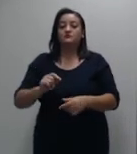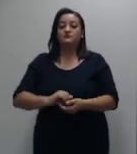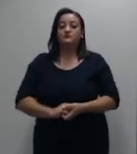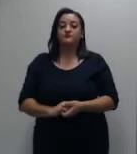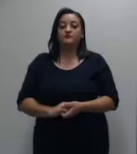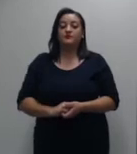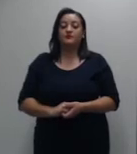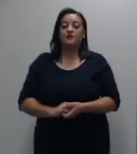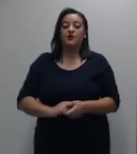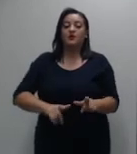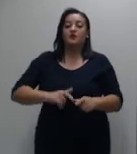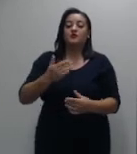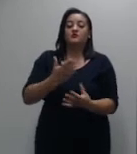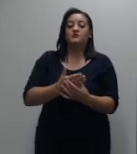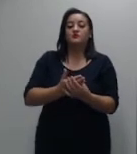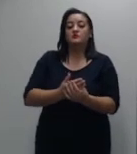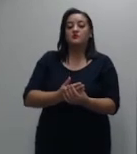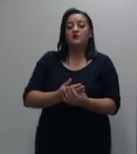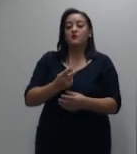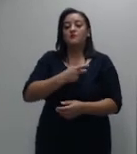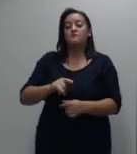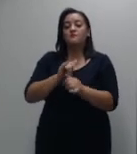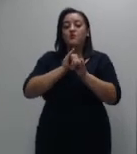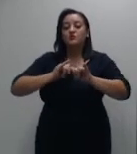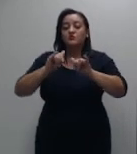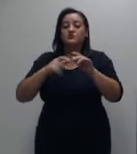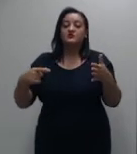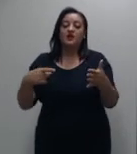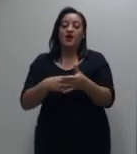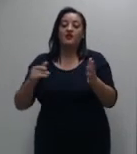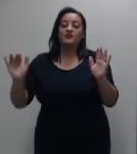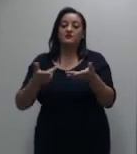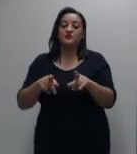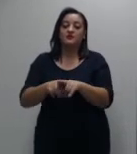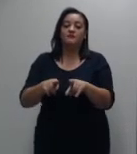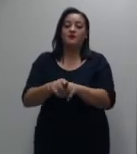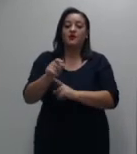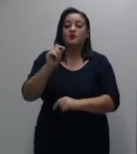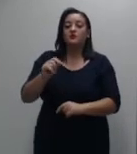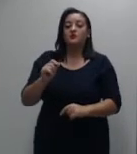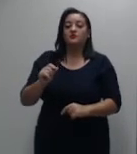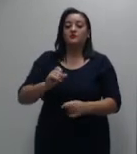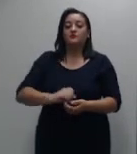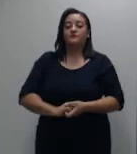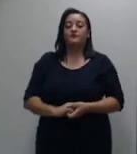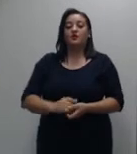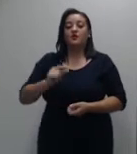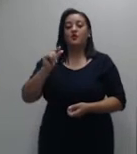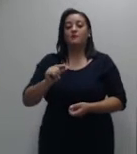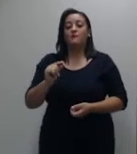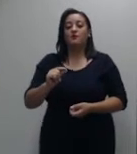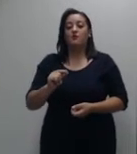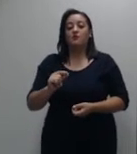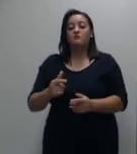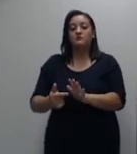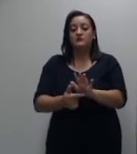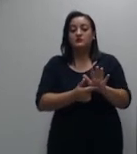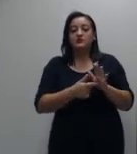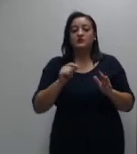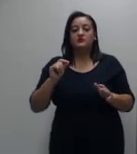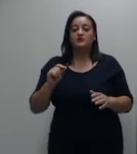função pública já está denunciada e o que está um pouco retardando do